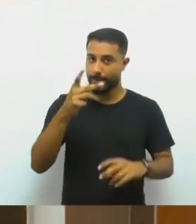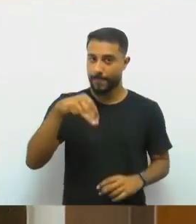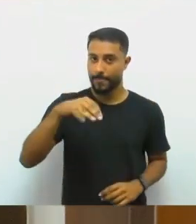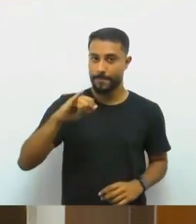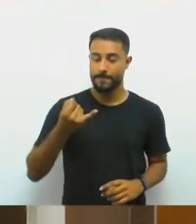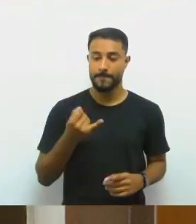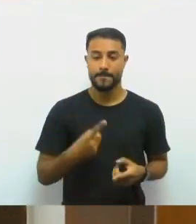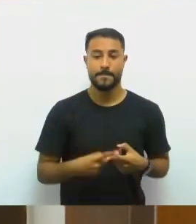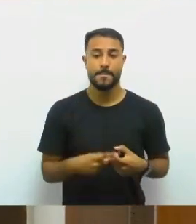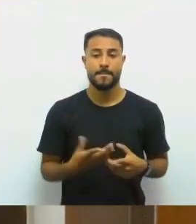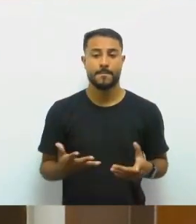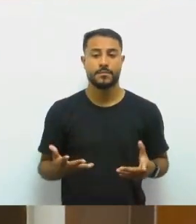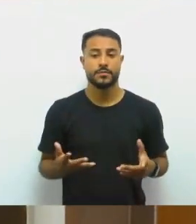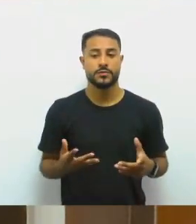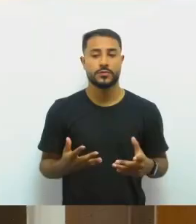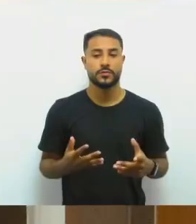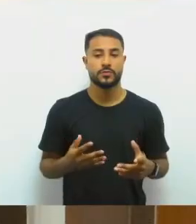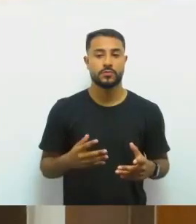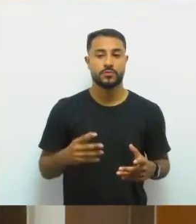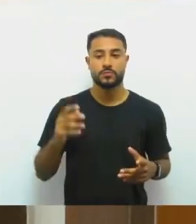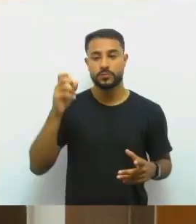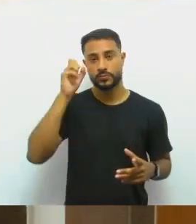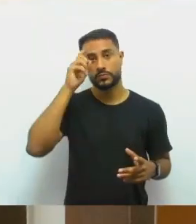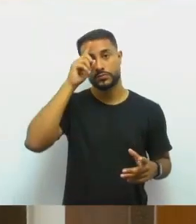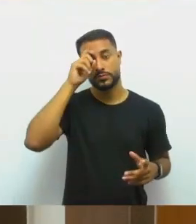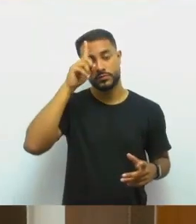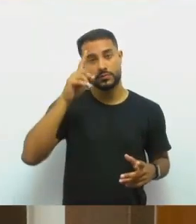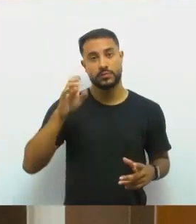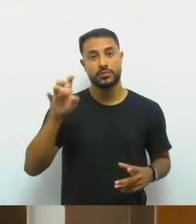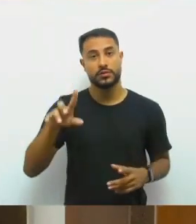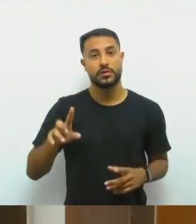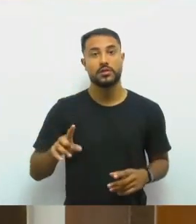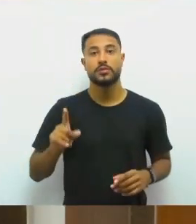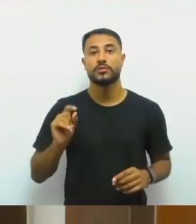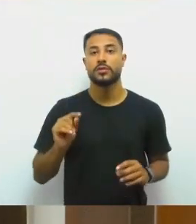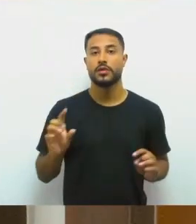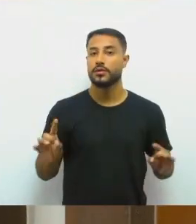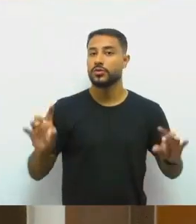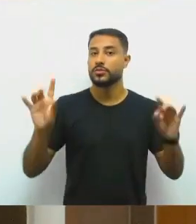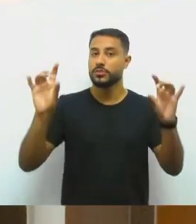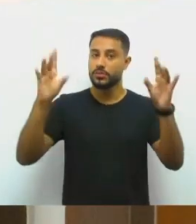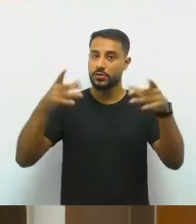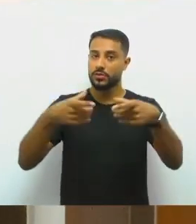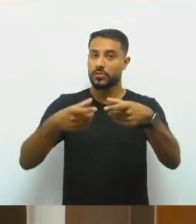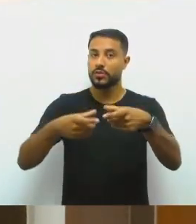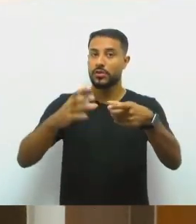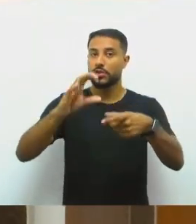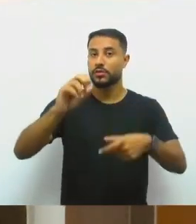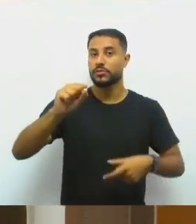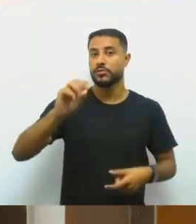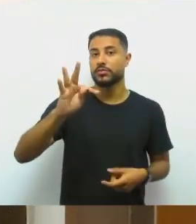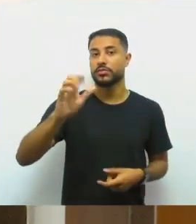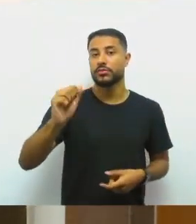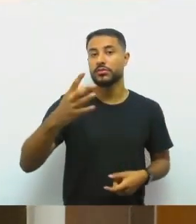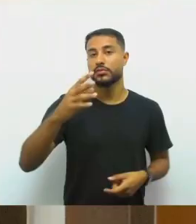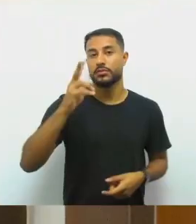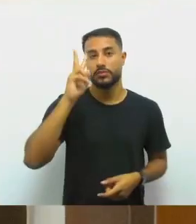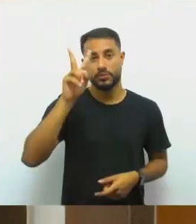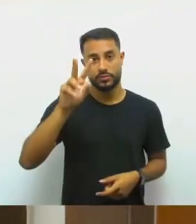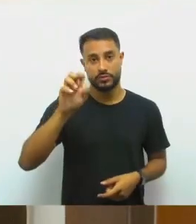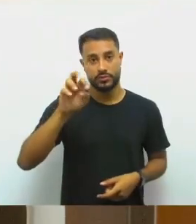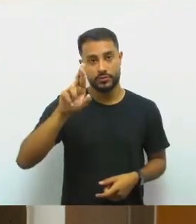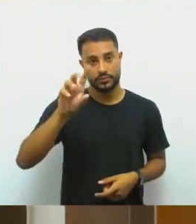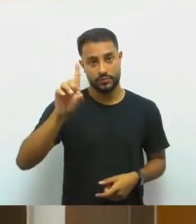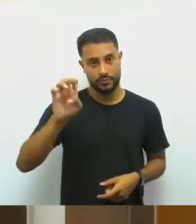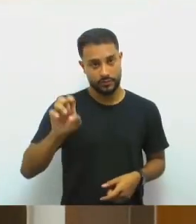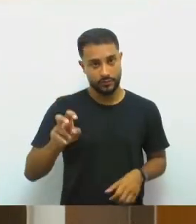o nosso hospital, ele é referência na Costa Verde. Ele atende Paraty, ele atende Mangaratiba, muitos moradores